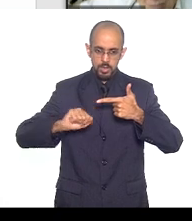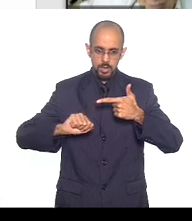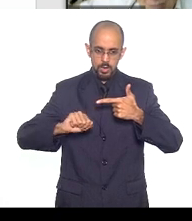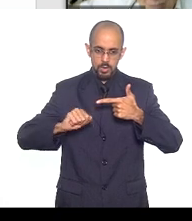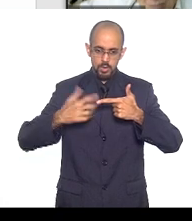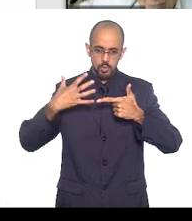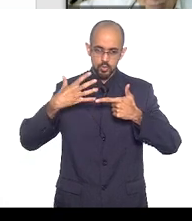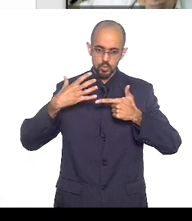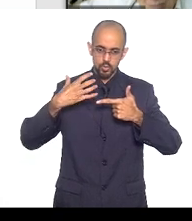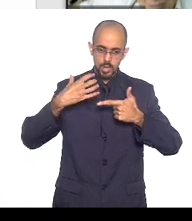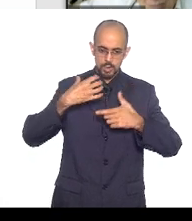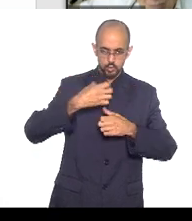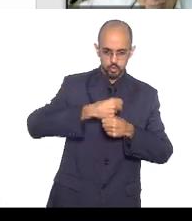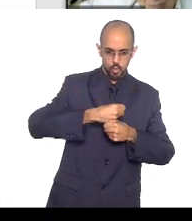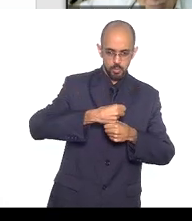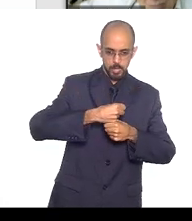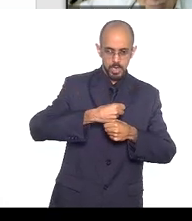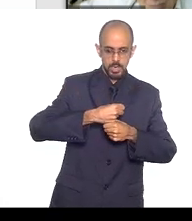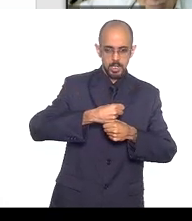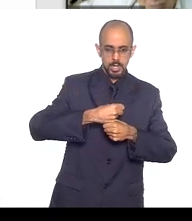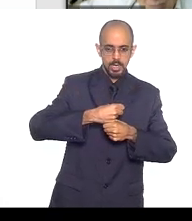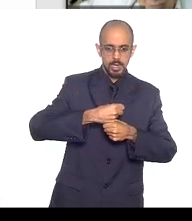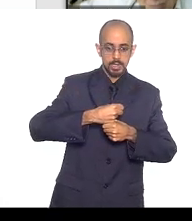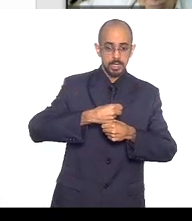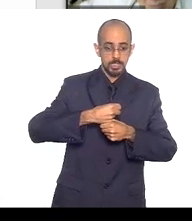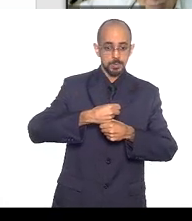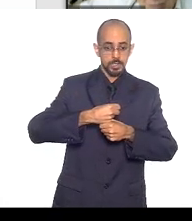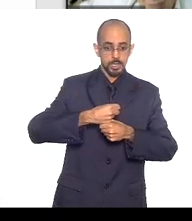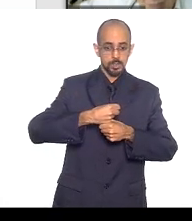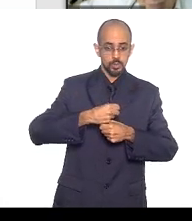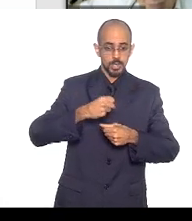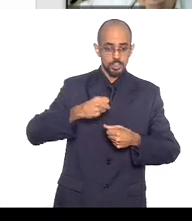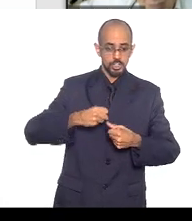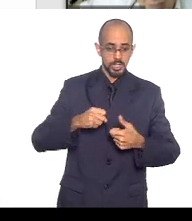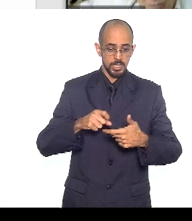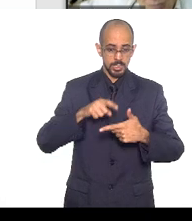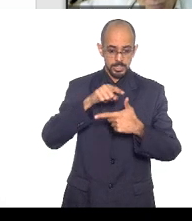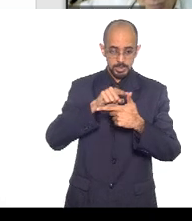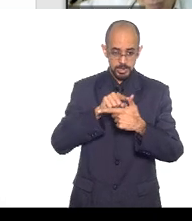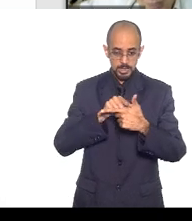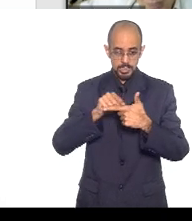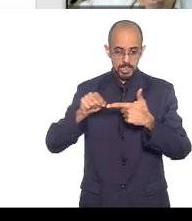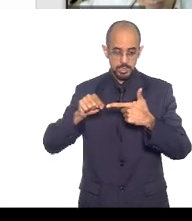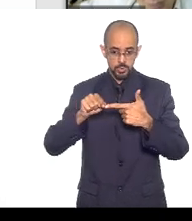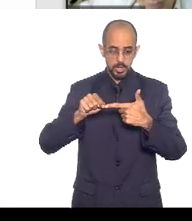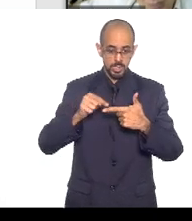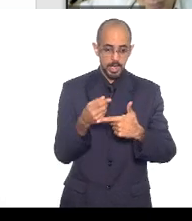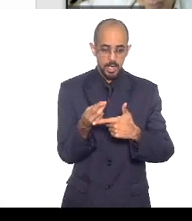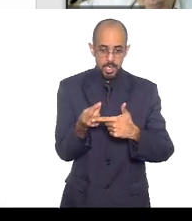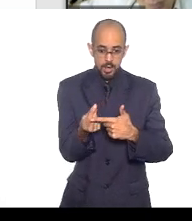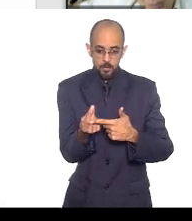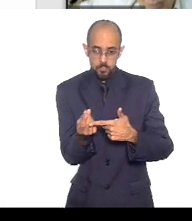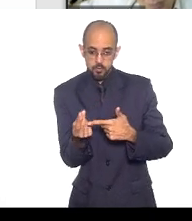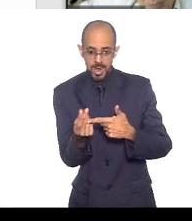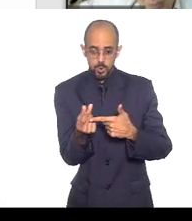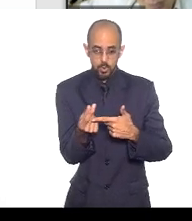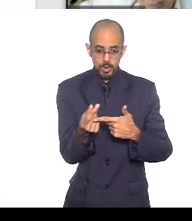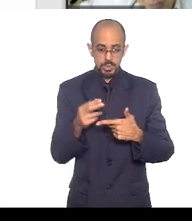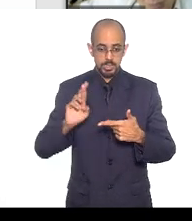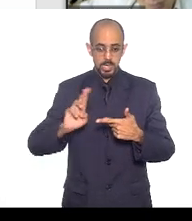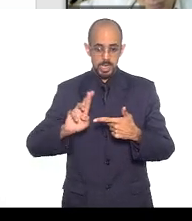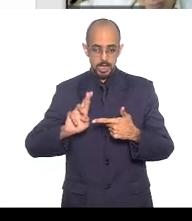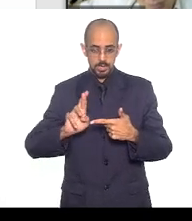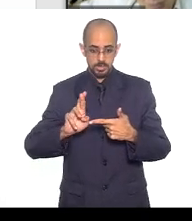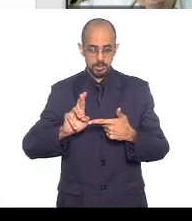eu peço que considere tão somente o montante à direita, tá? São valores que estão denominados em